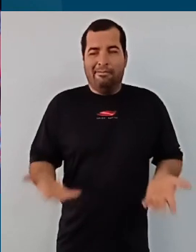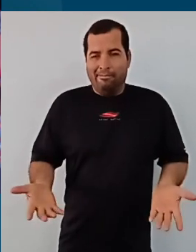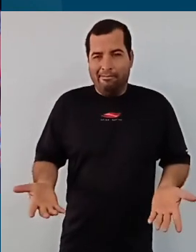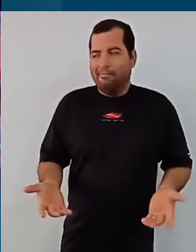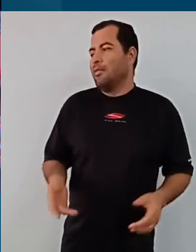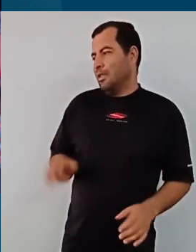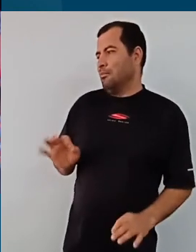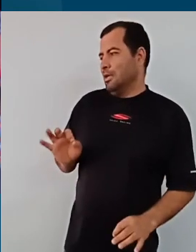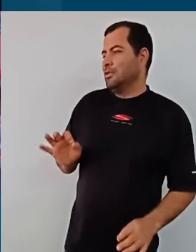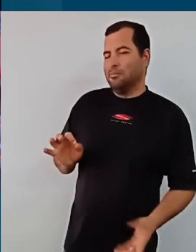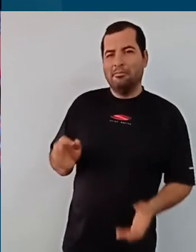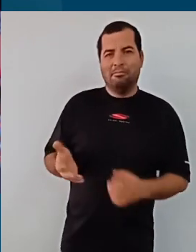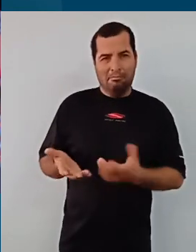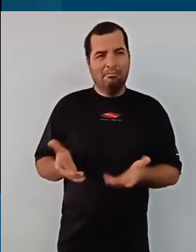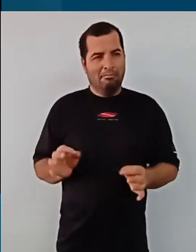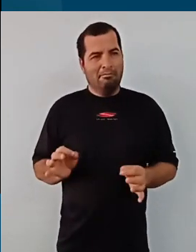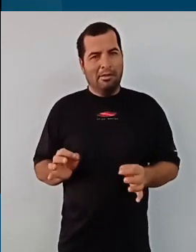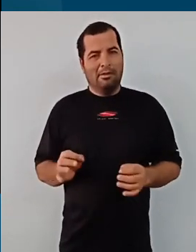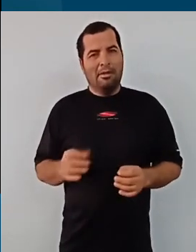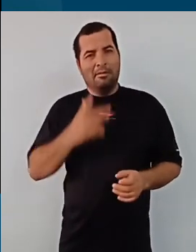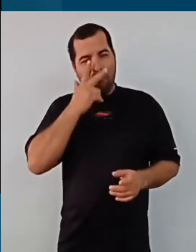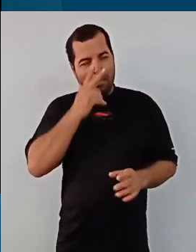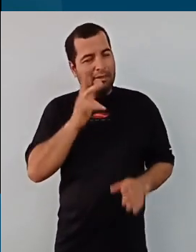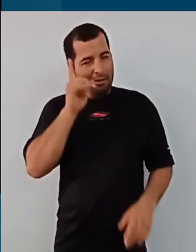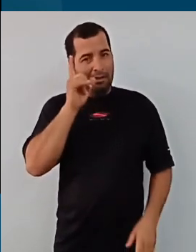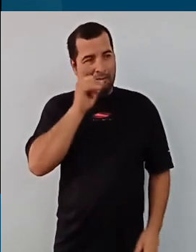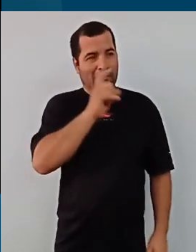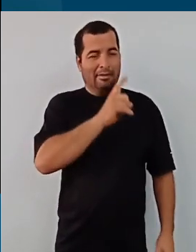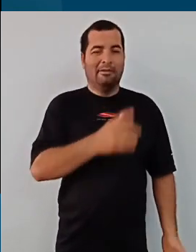Basicamente. Muito tranquilo, tudo muito tranquilo.